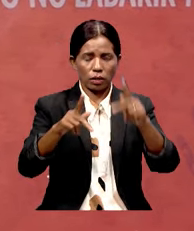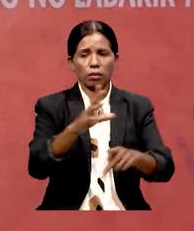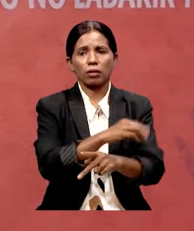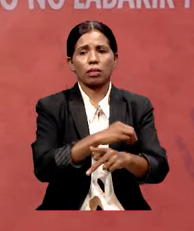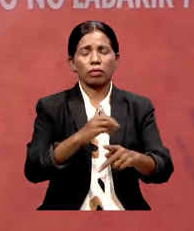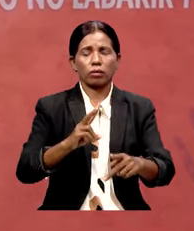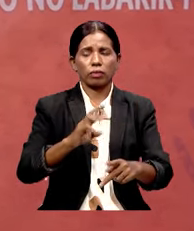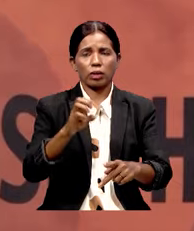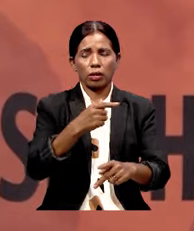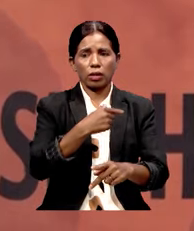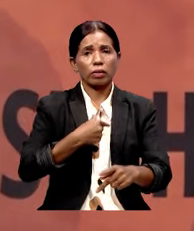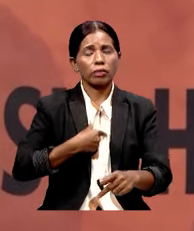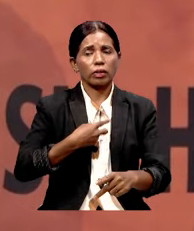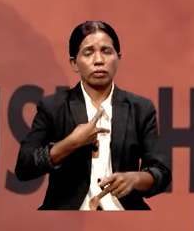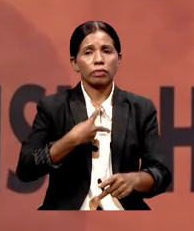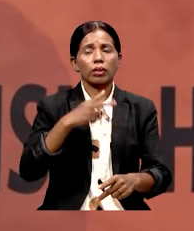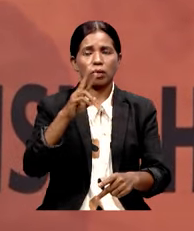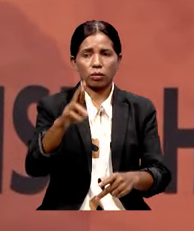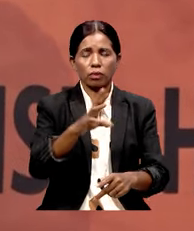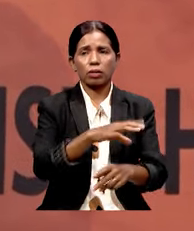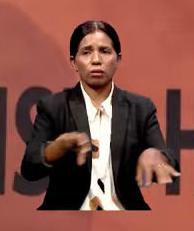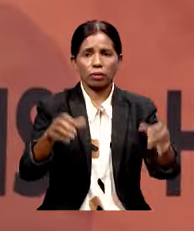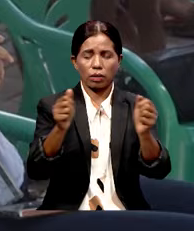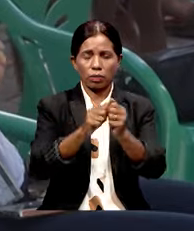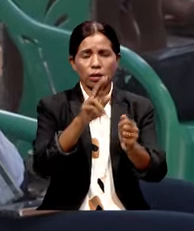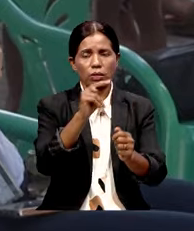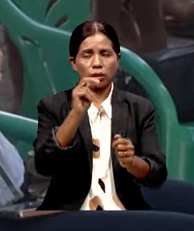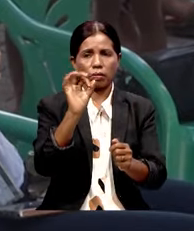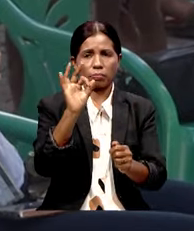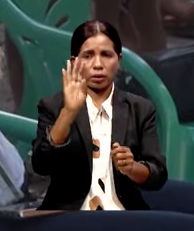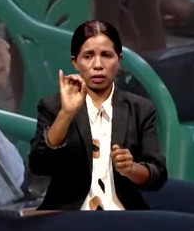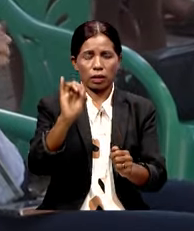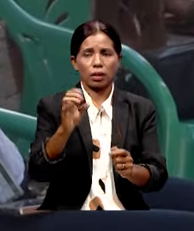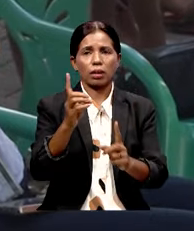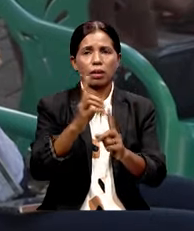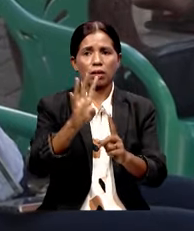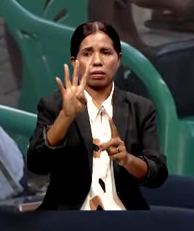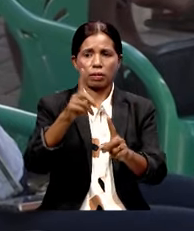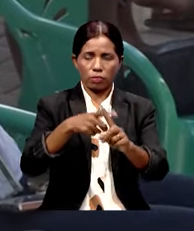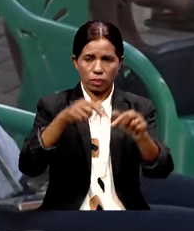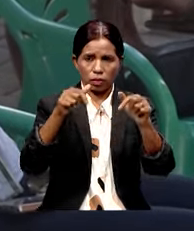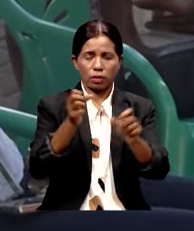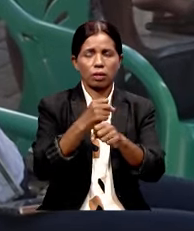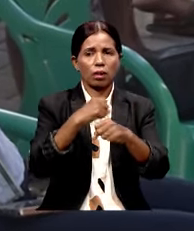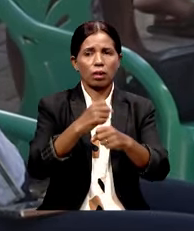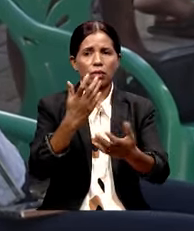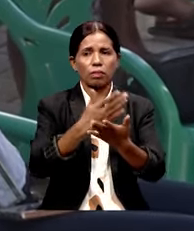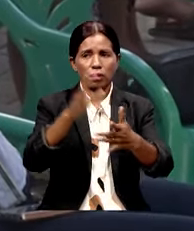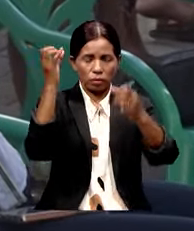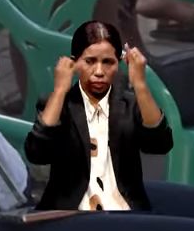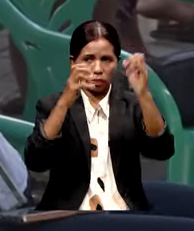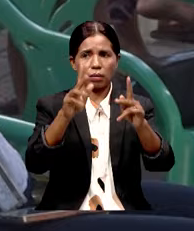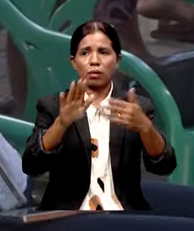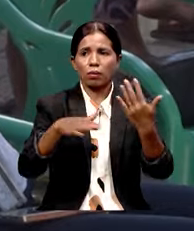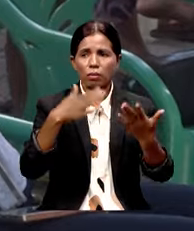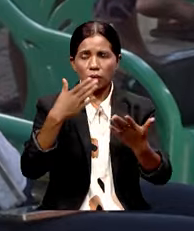Internamento Veracruz, Serviço Amuto com a Agência e o NFPI e a Loron Hat Fulang ne, hala socialização ba comunidade